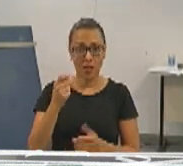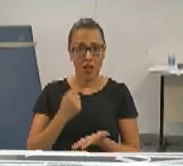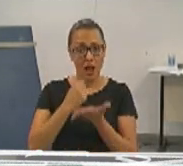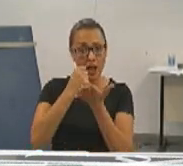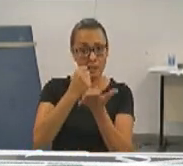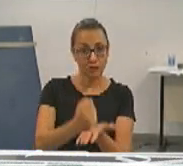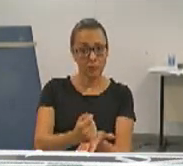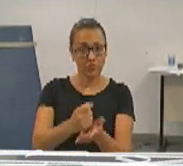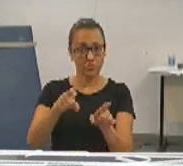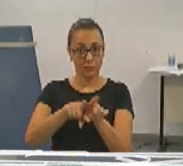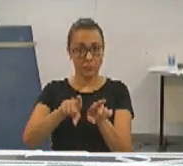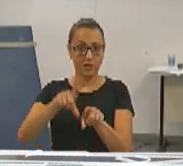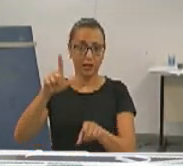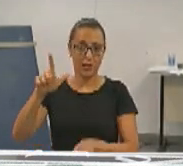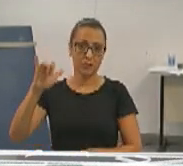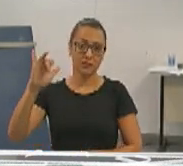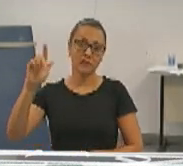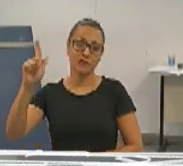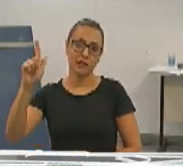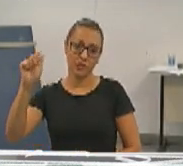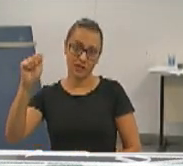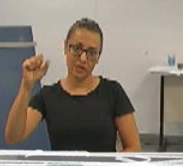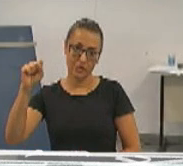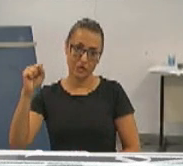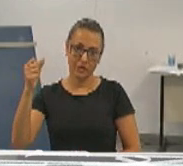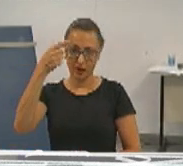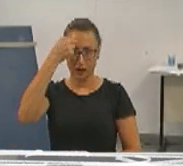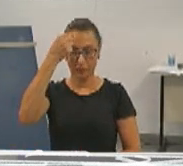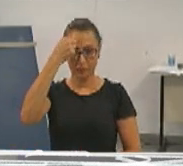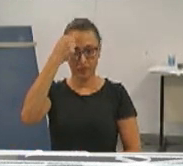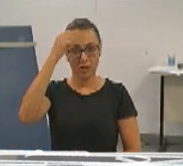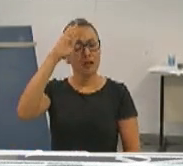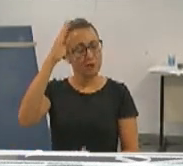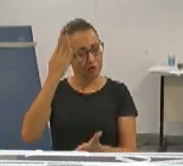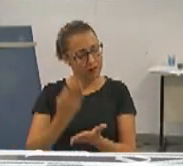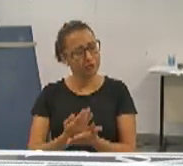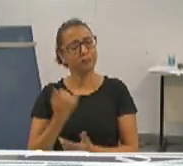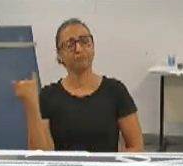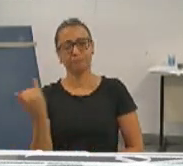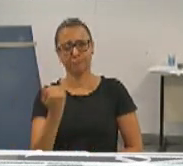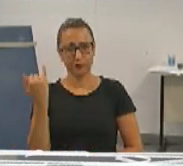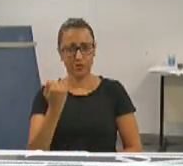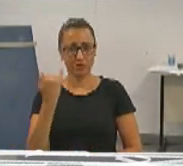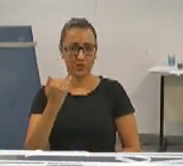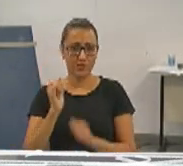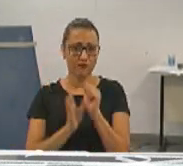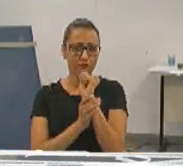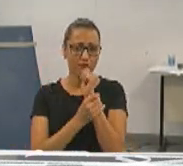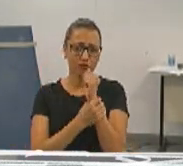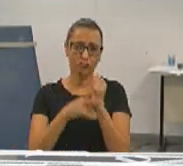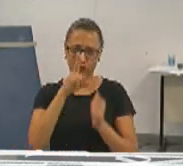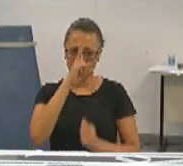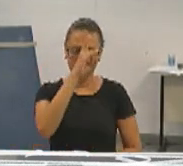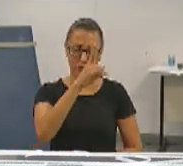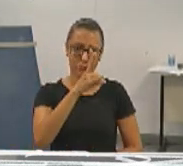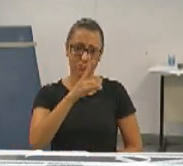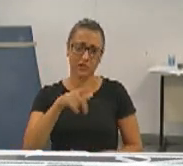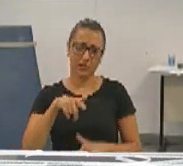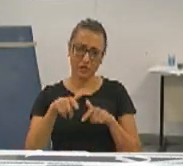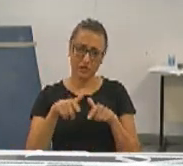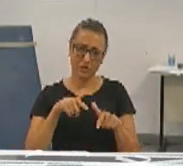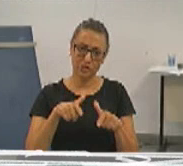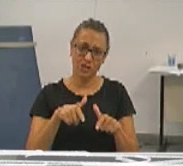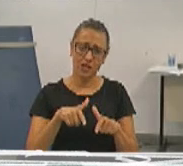ligas, né, às ligas acadêmicas, porque a gente acredita que é fundamental que elas estejam fortalecidas para atuar. E, ainda